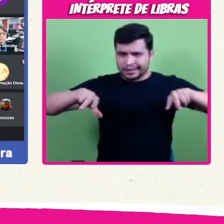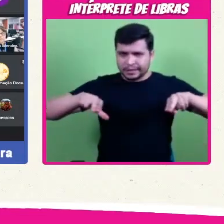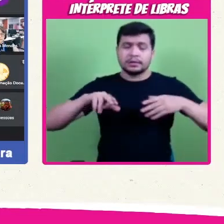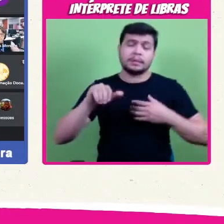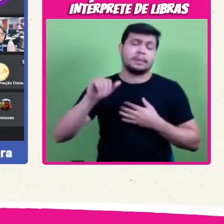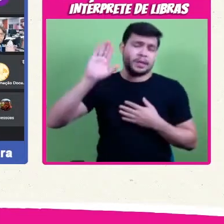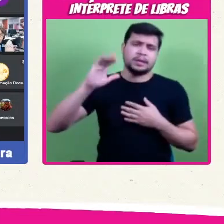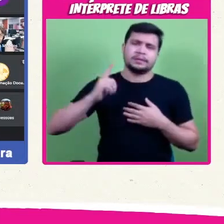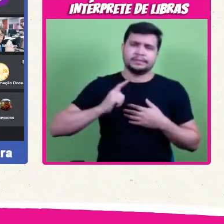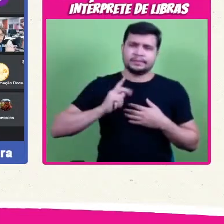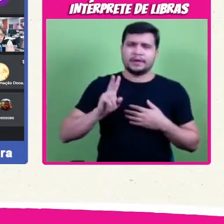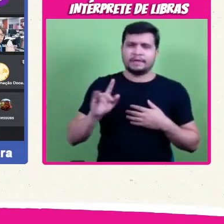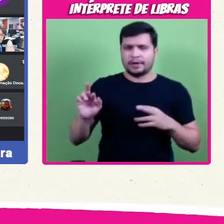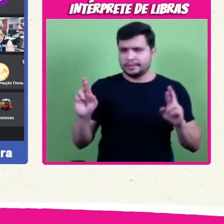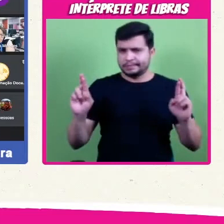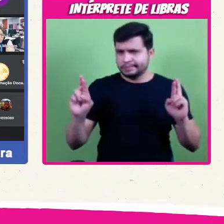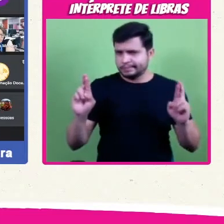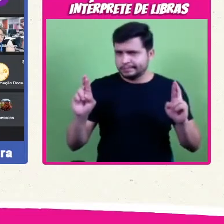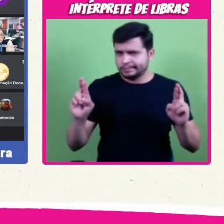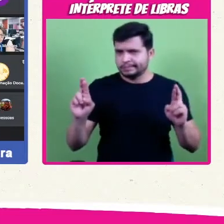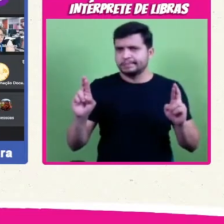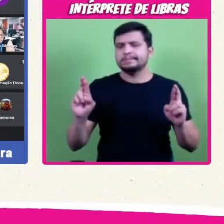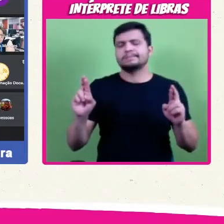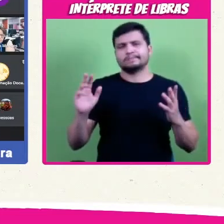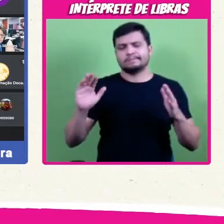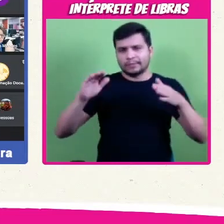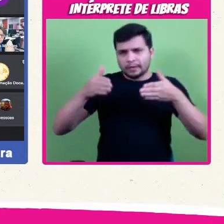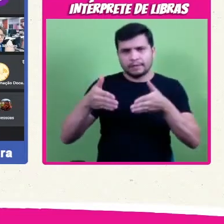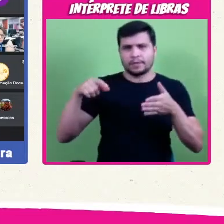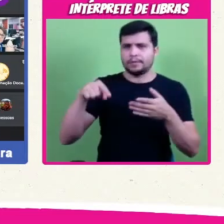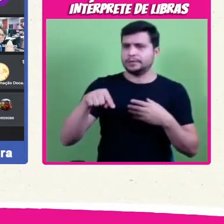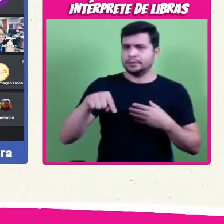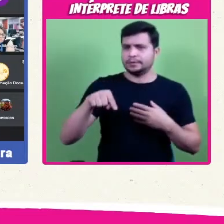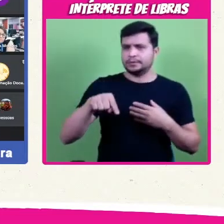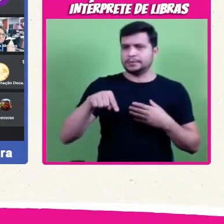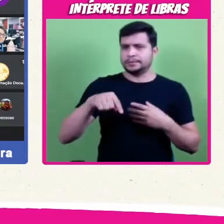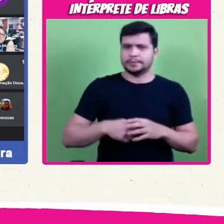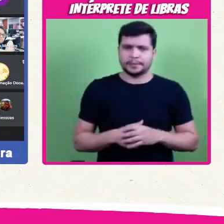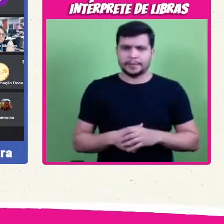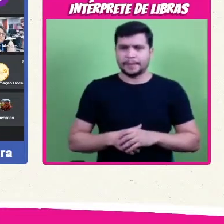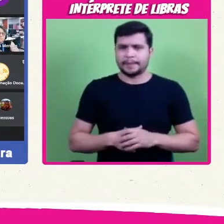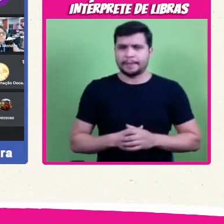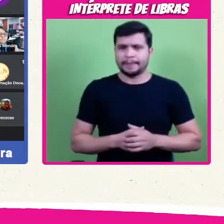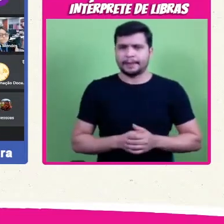mais batida em cima disso, né? E deixa eu ver se eu tenho outra coisa aqui.